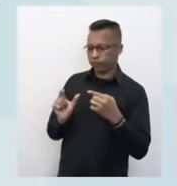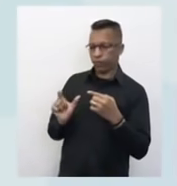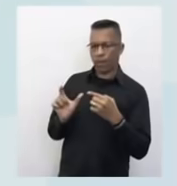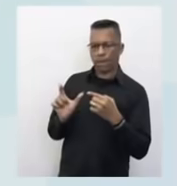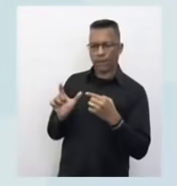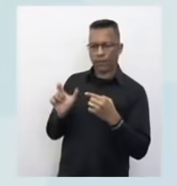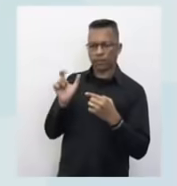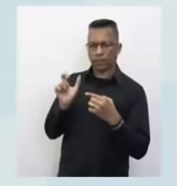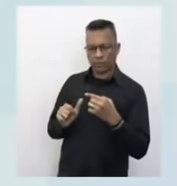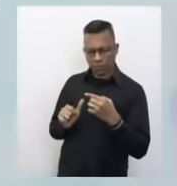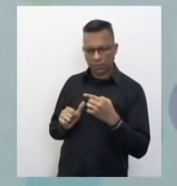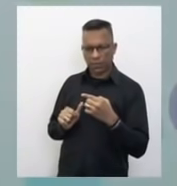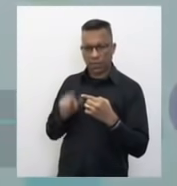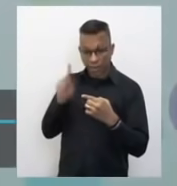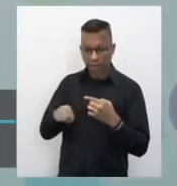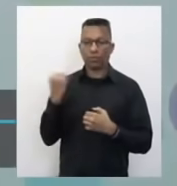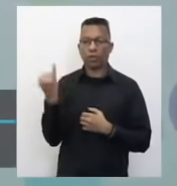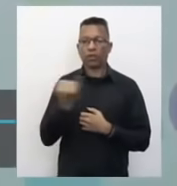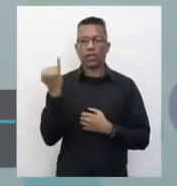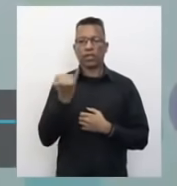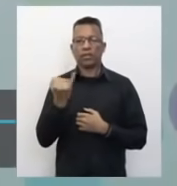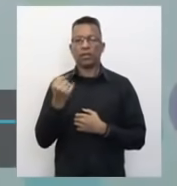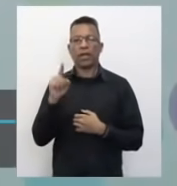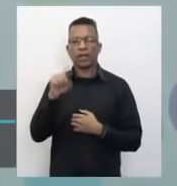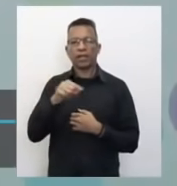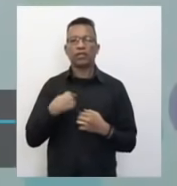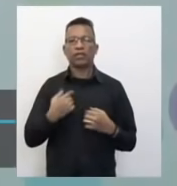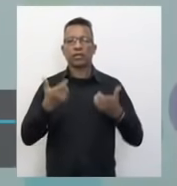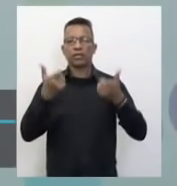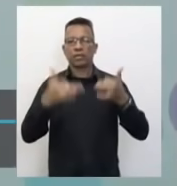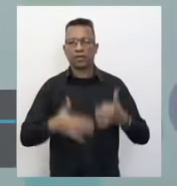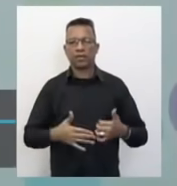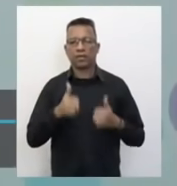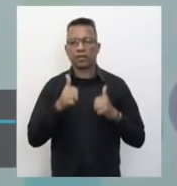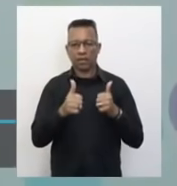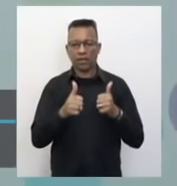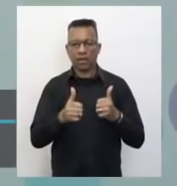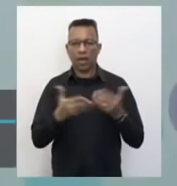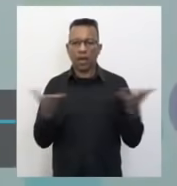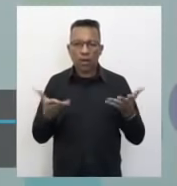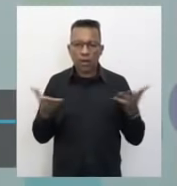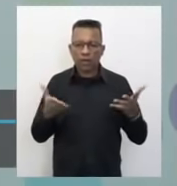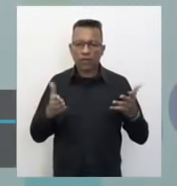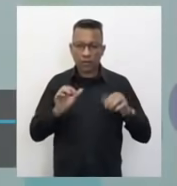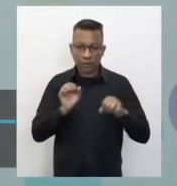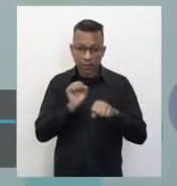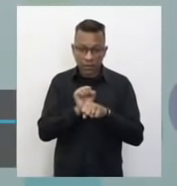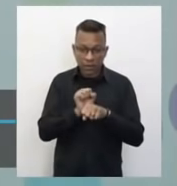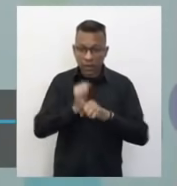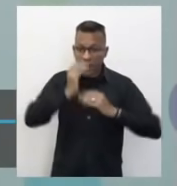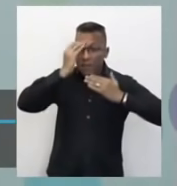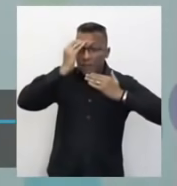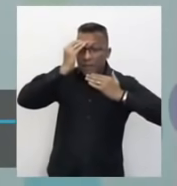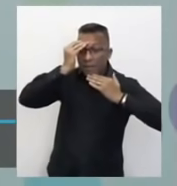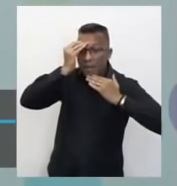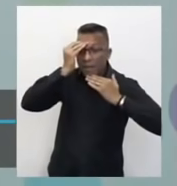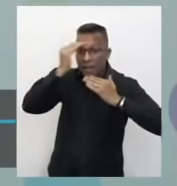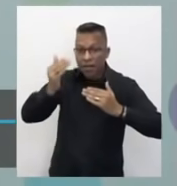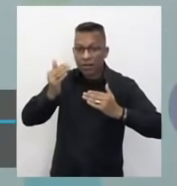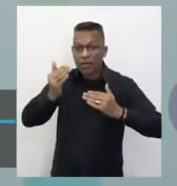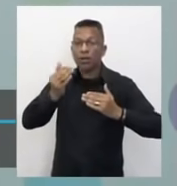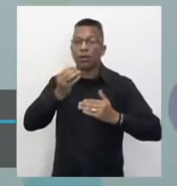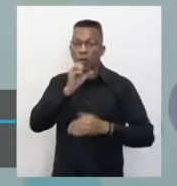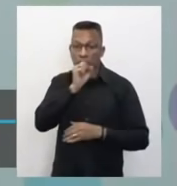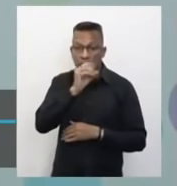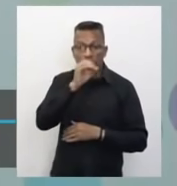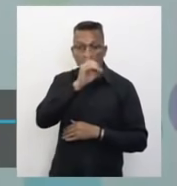não esquece, é muito importante pra gente, pra mim, pra Rê, isso aí. Tá bom? Eu vou ficando por aqui. Obrigada. Bom final de